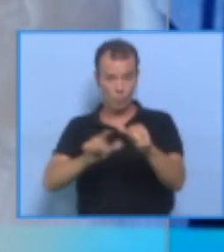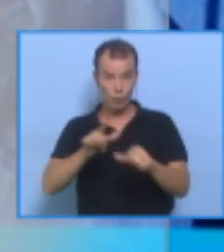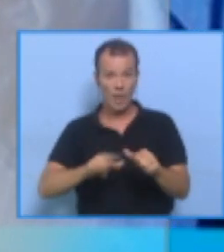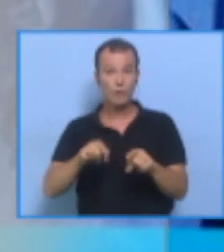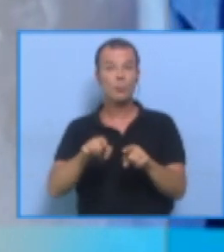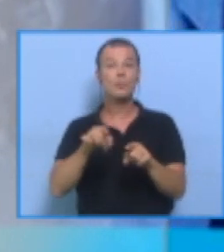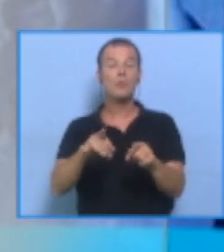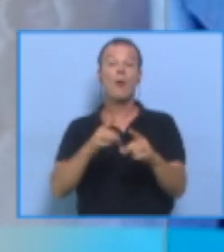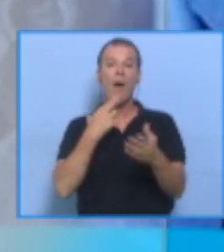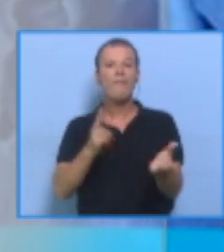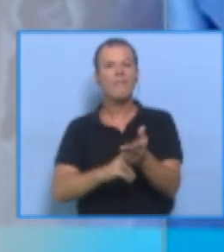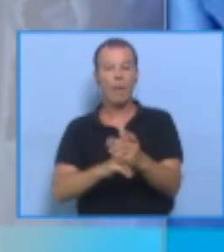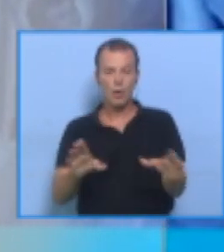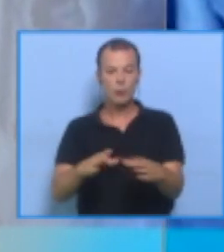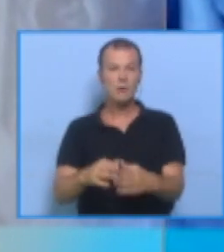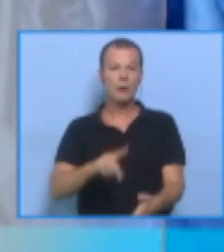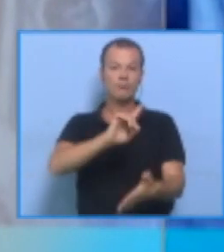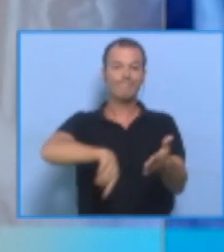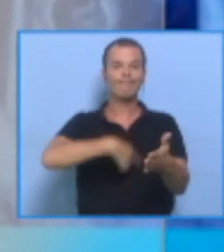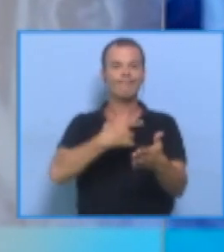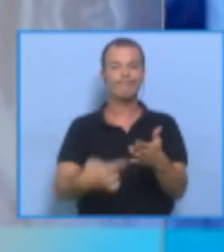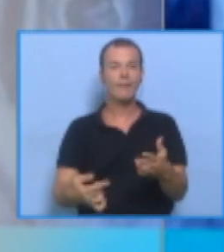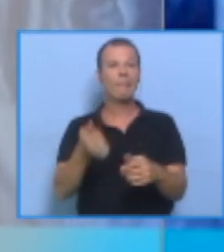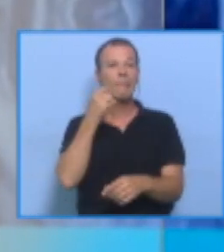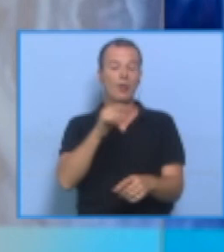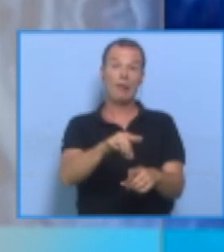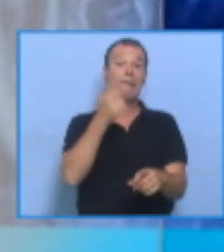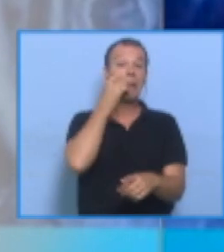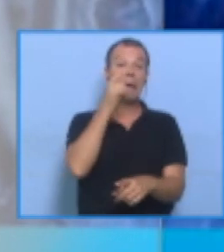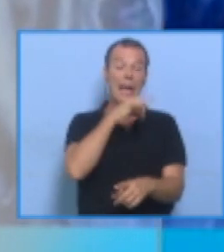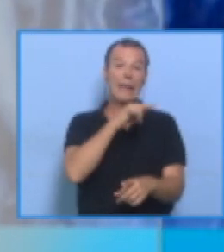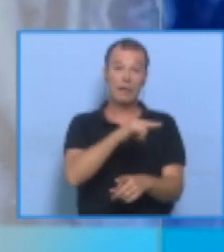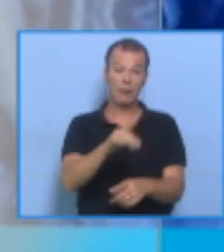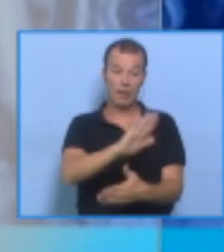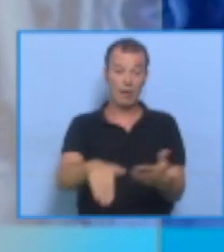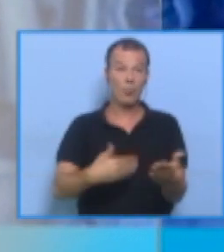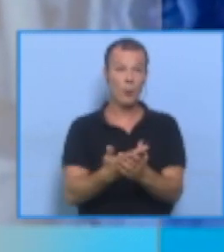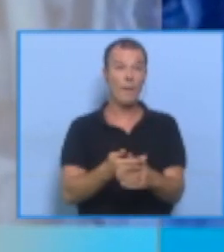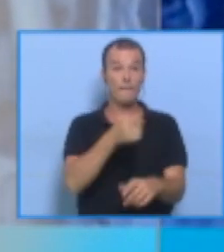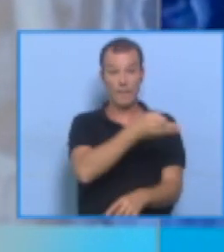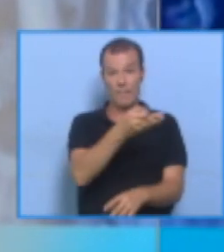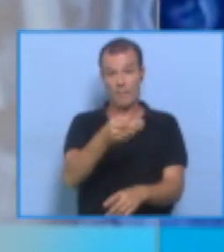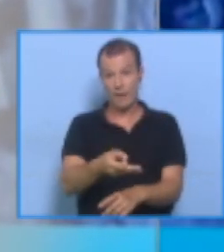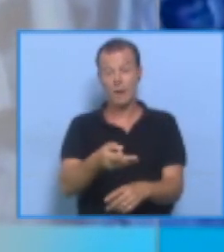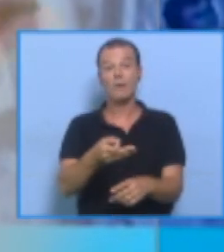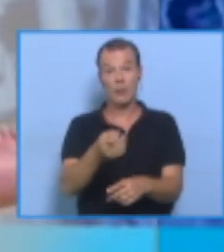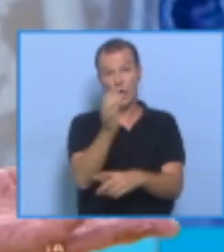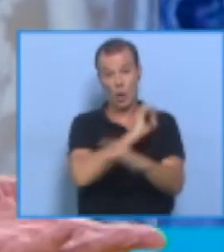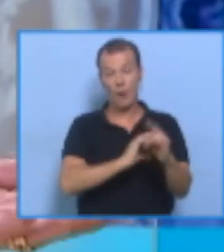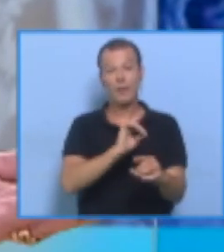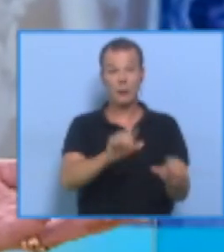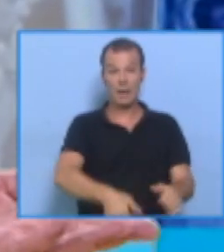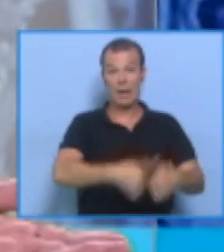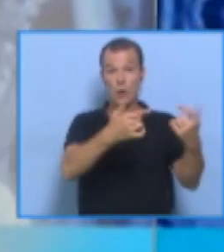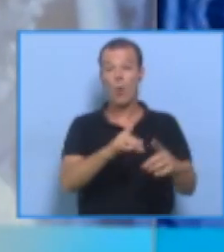é que o Conselho vetou aqueles que eram quer o candidato do Partido Popular Europeu, que ganhou as eleições, quer o